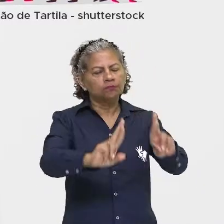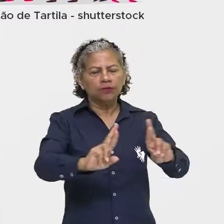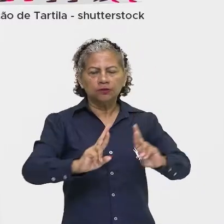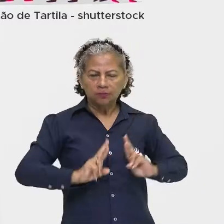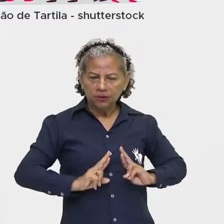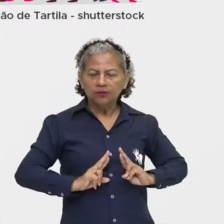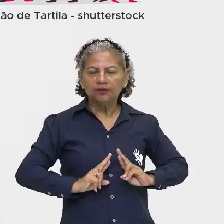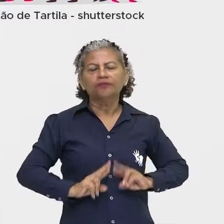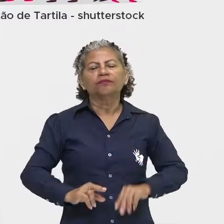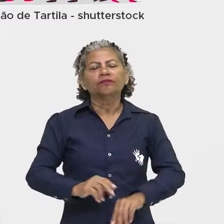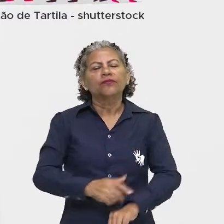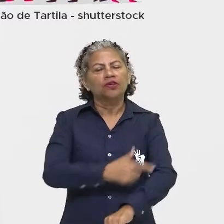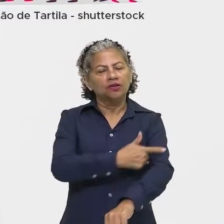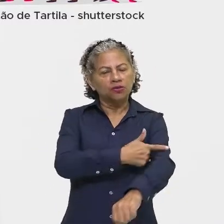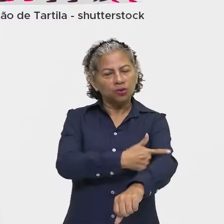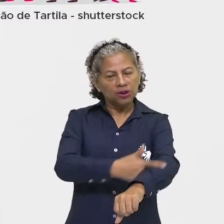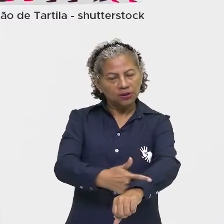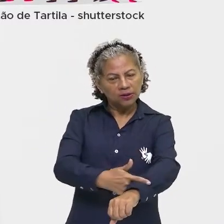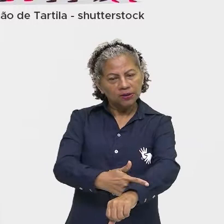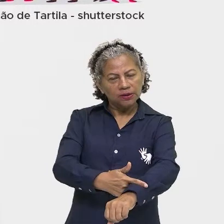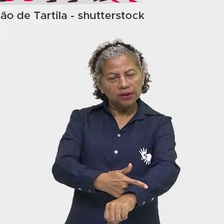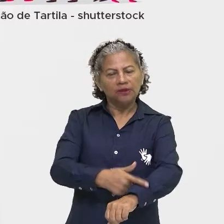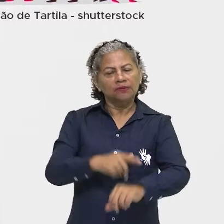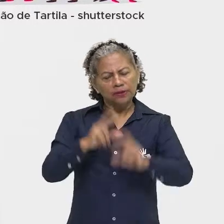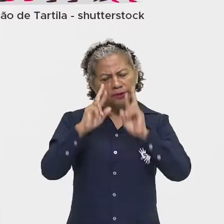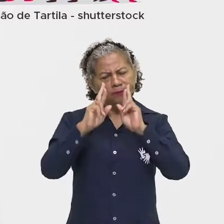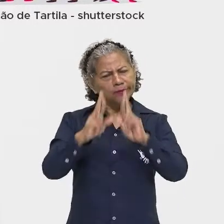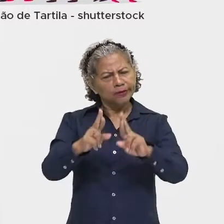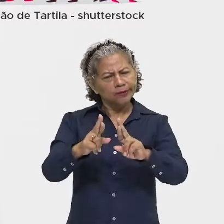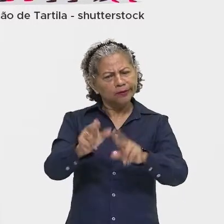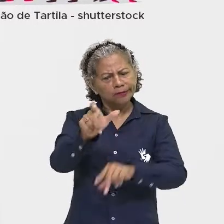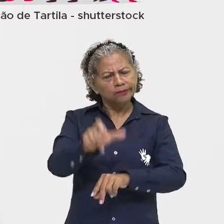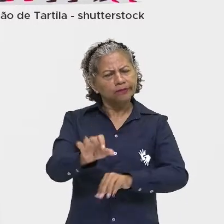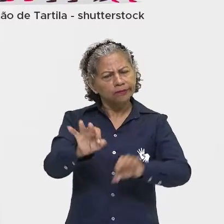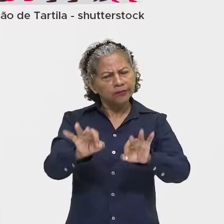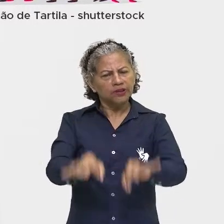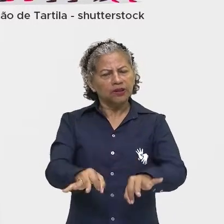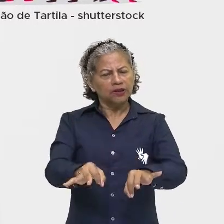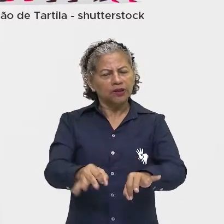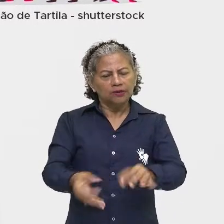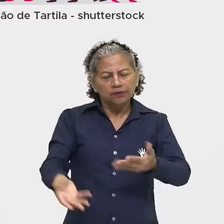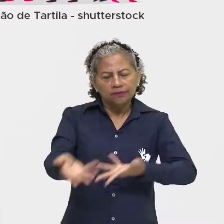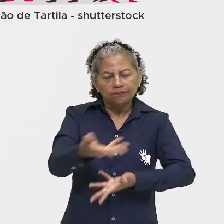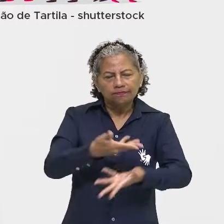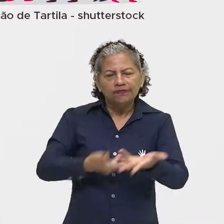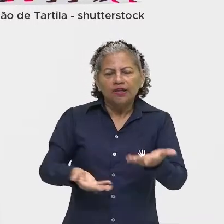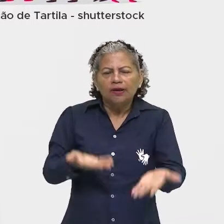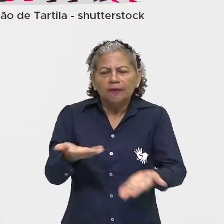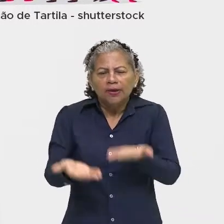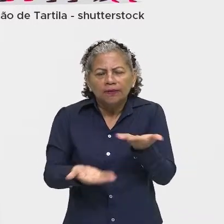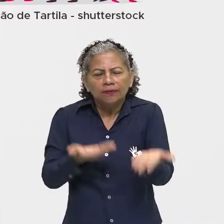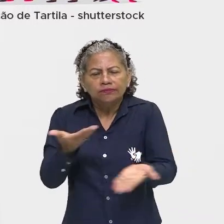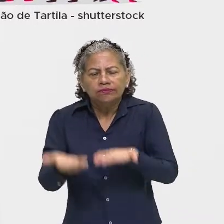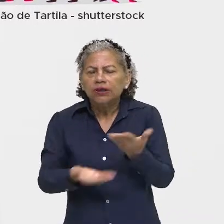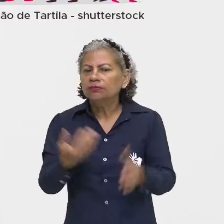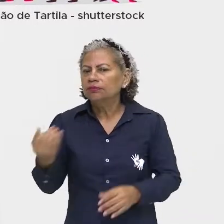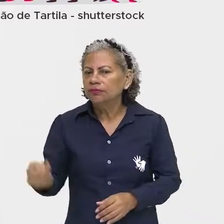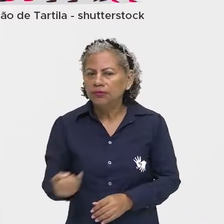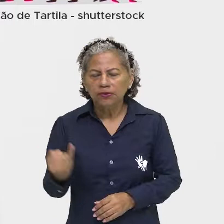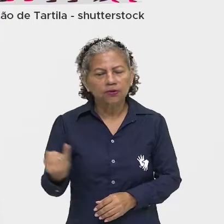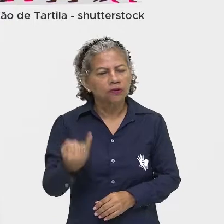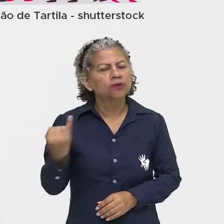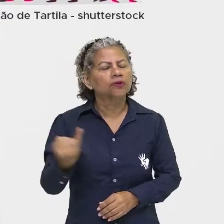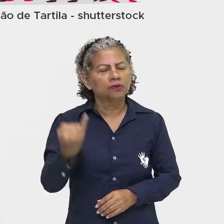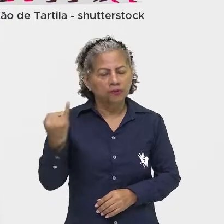e o amor ao próximo. Assim como a própria Constituição brasileira define, o tratamento igualitário e o respeito são fundamentais e inerentes